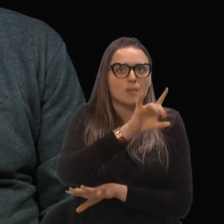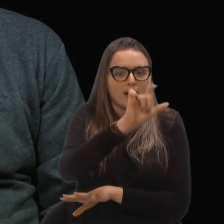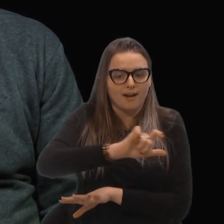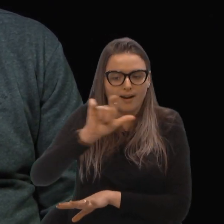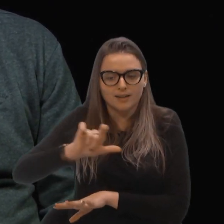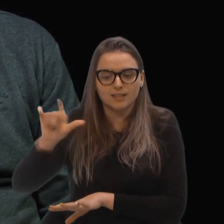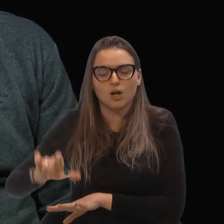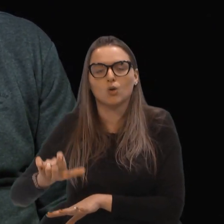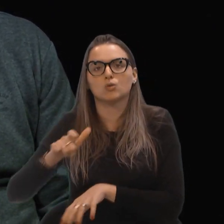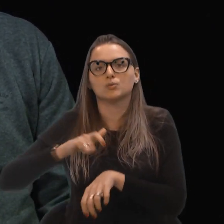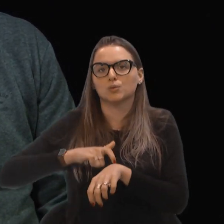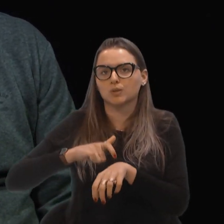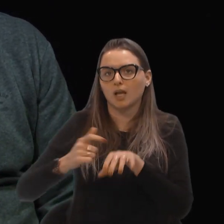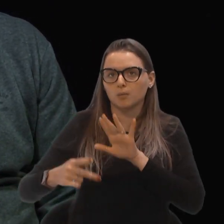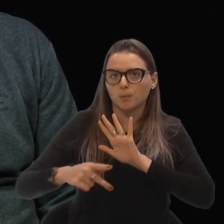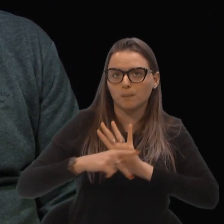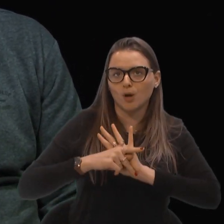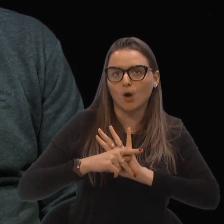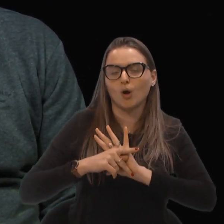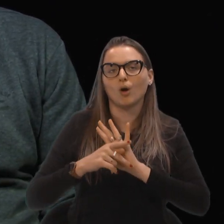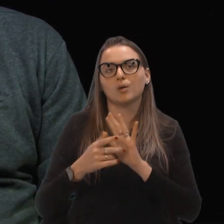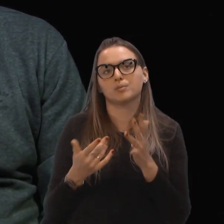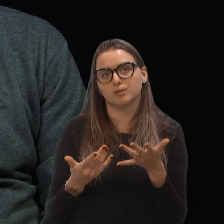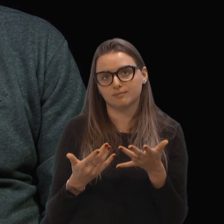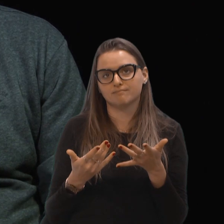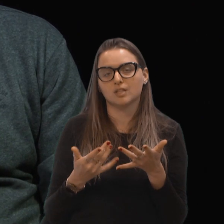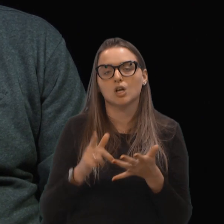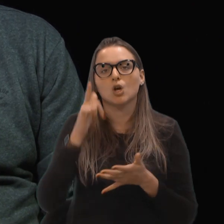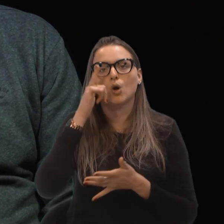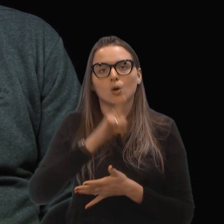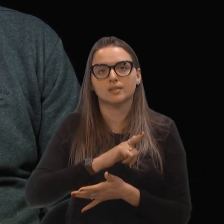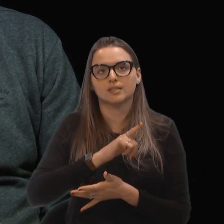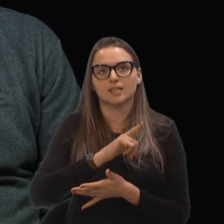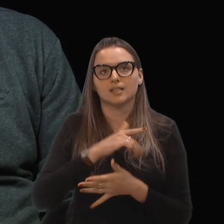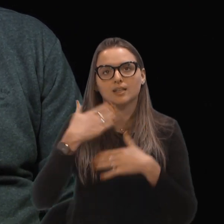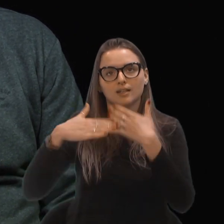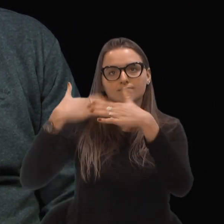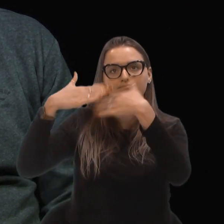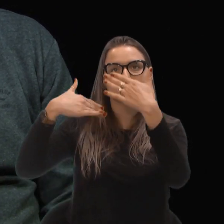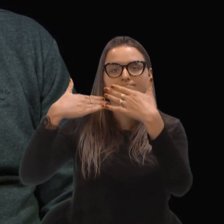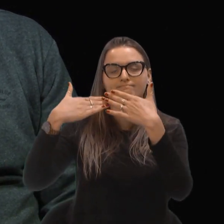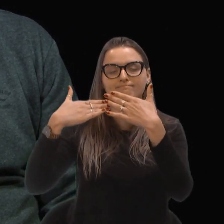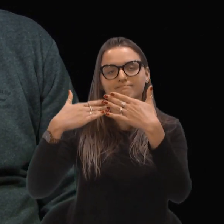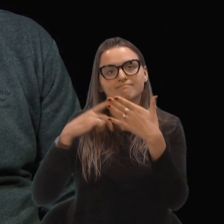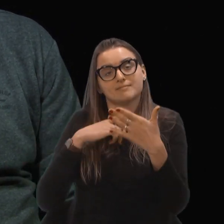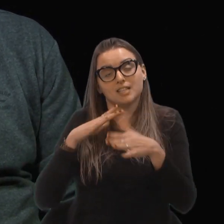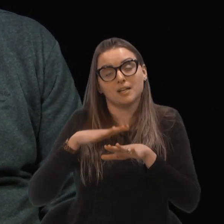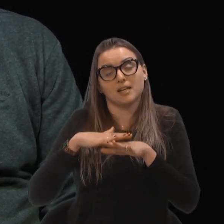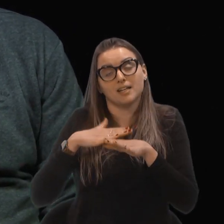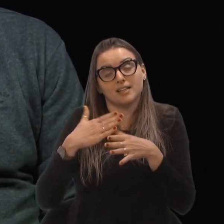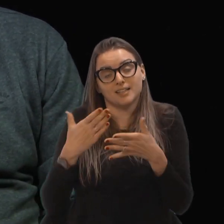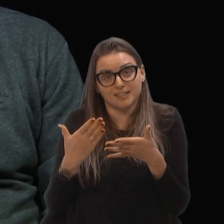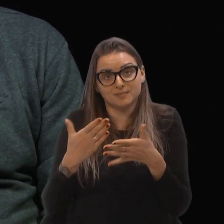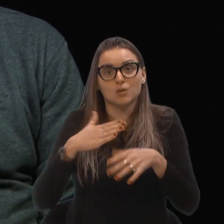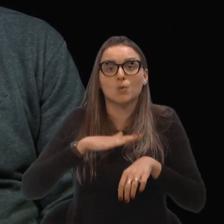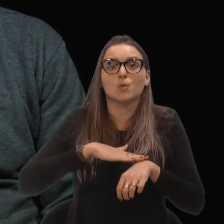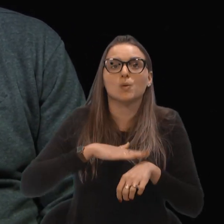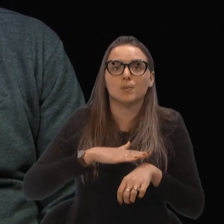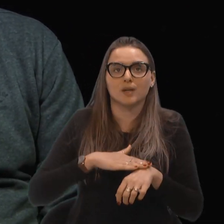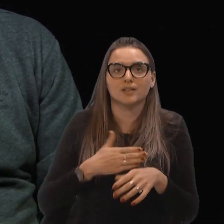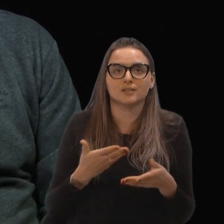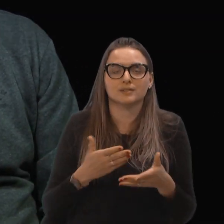sua medida, o seu tempo e no que pode, possa levar alguma coisa para o seu crescimento, né?